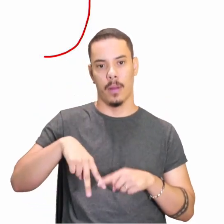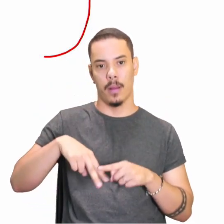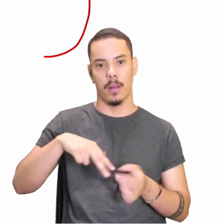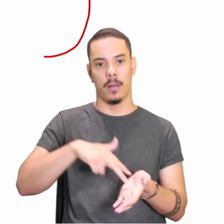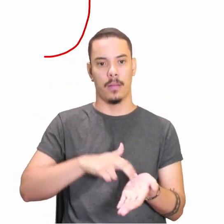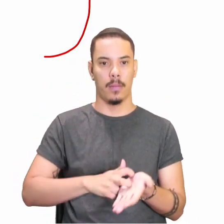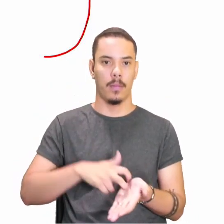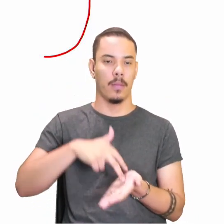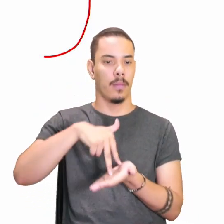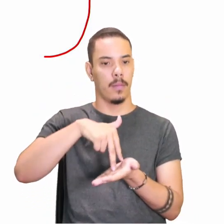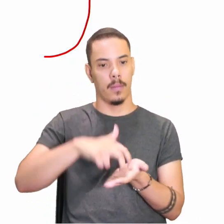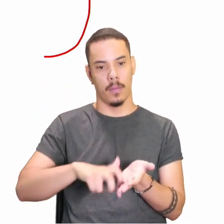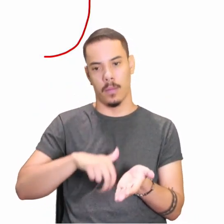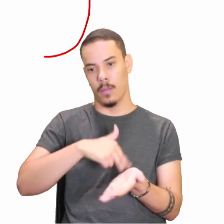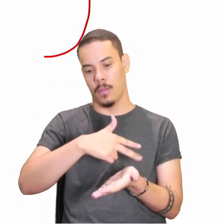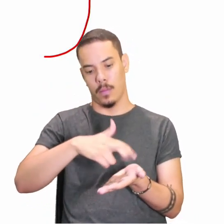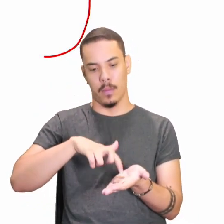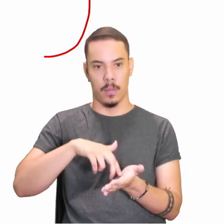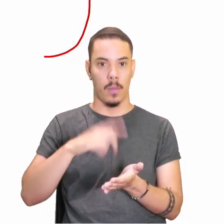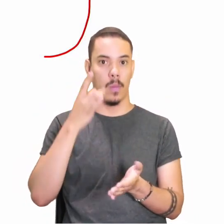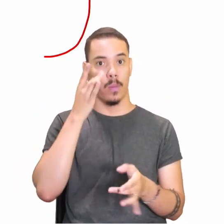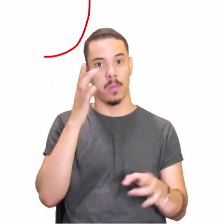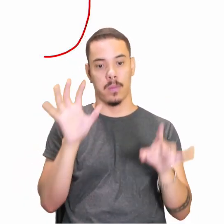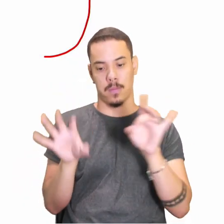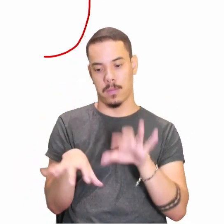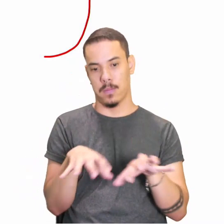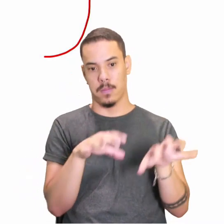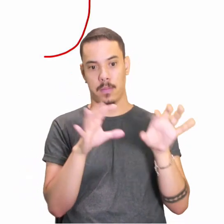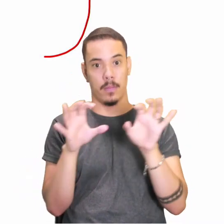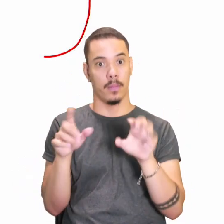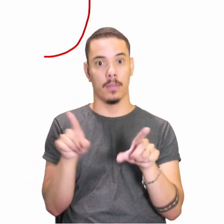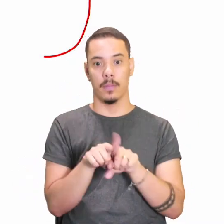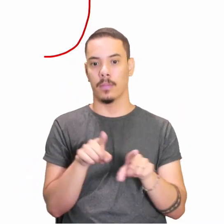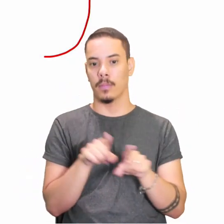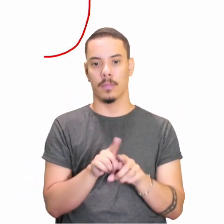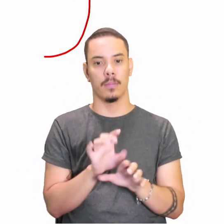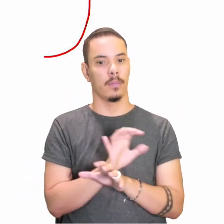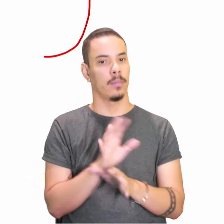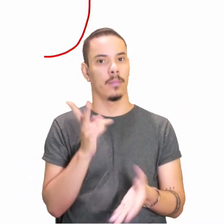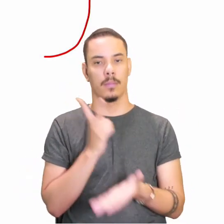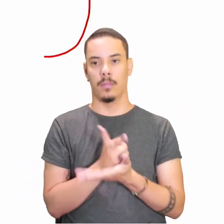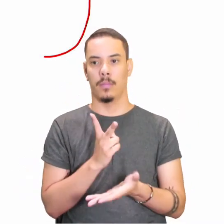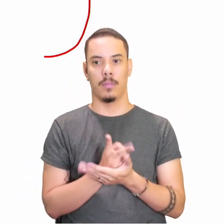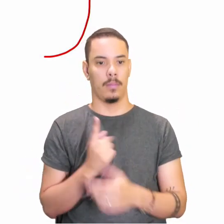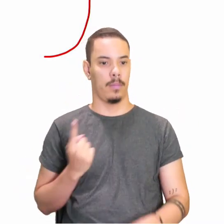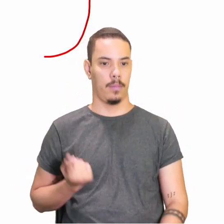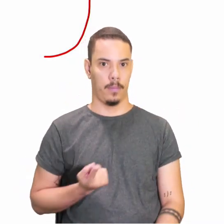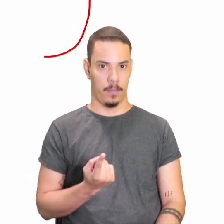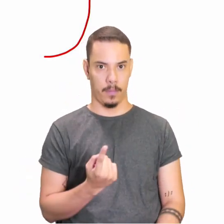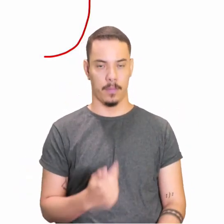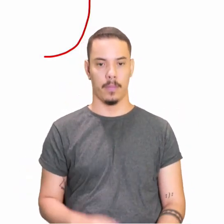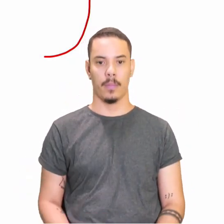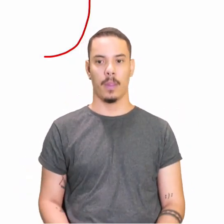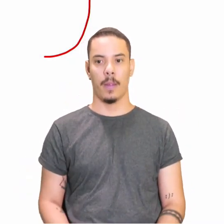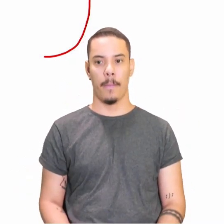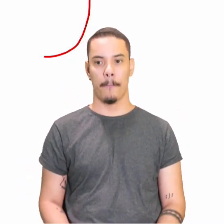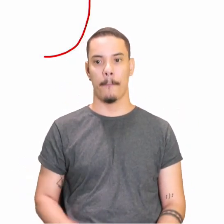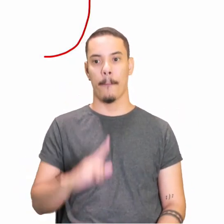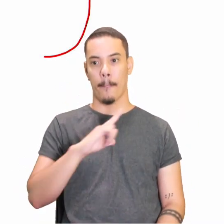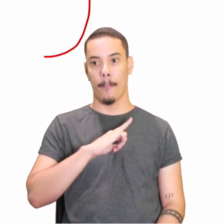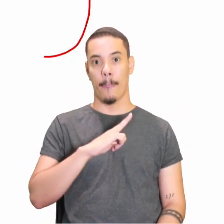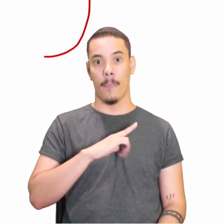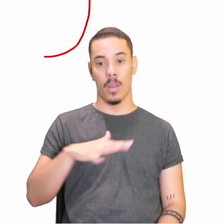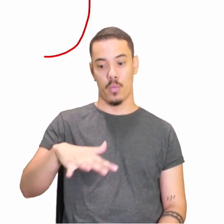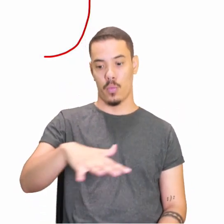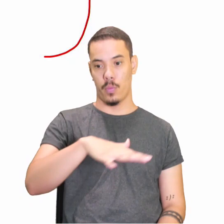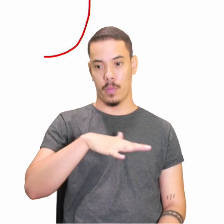subindo, sem nunca parar com os quadris. Em seguida, sapateava miúdo e cerrado freneticamente. Então, a gente vê que ela tem um espaço em